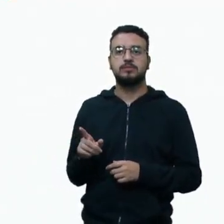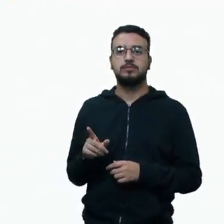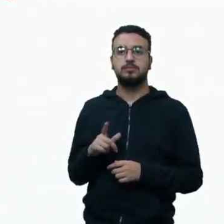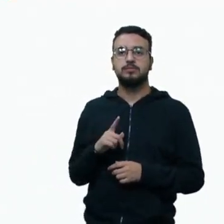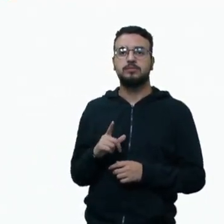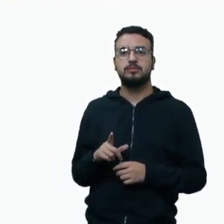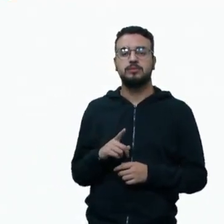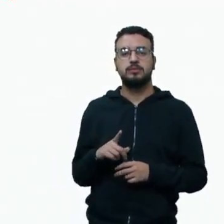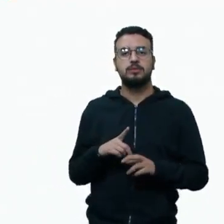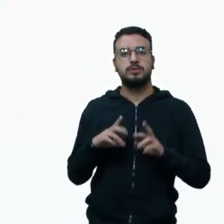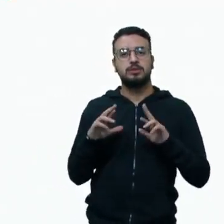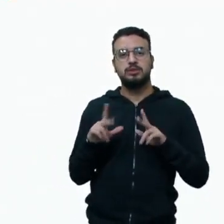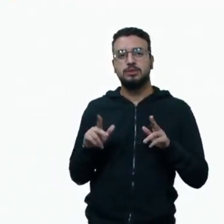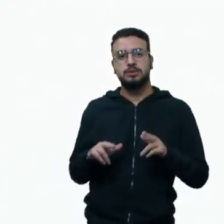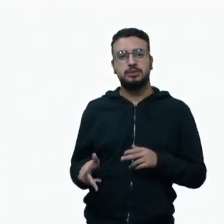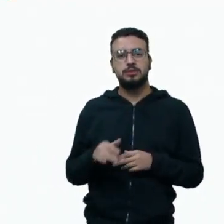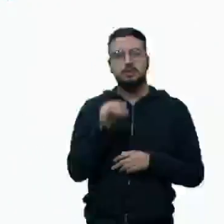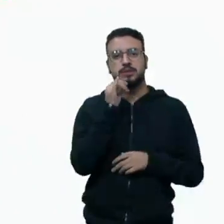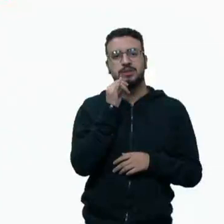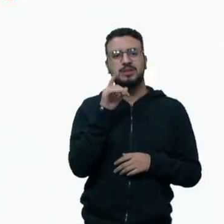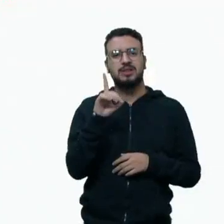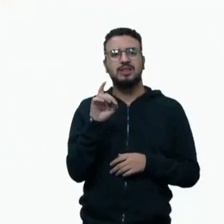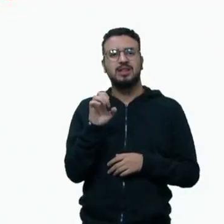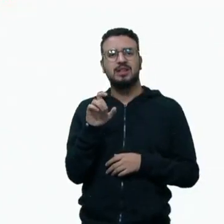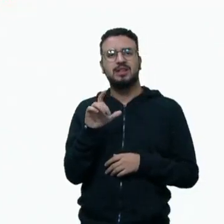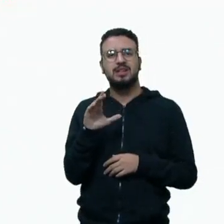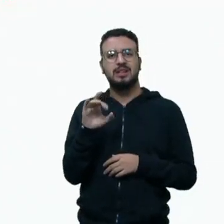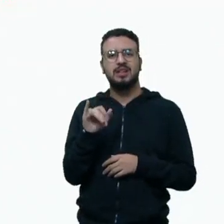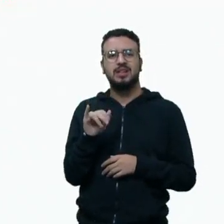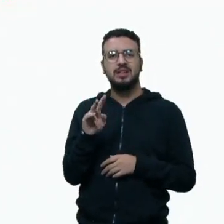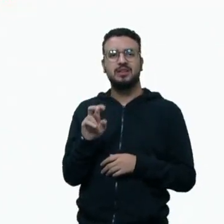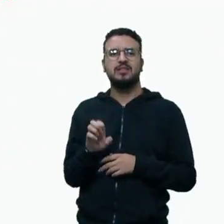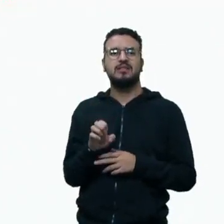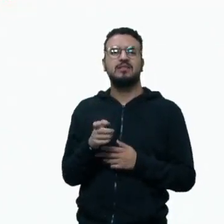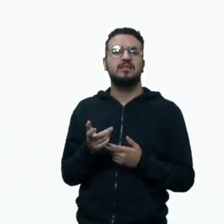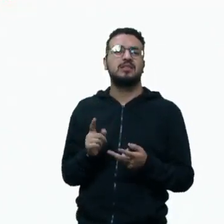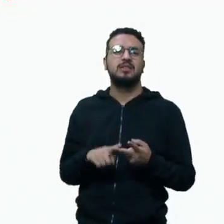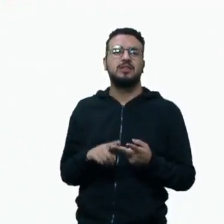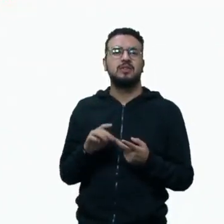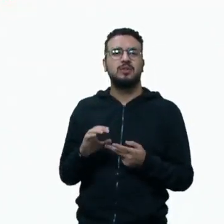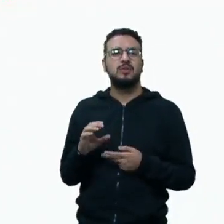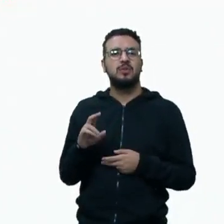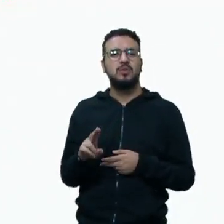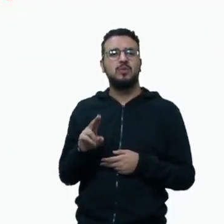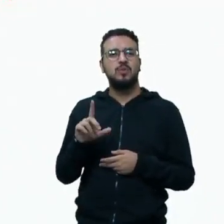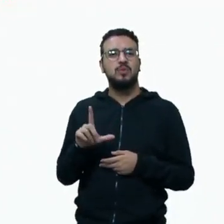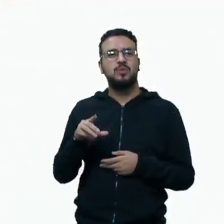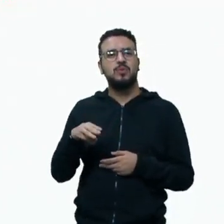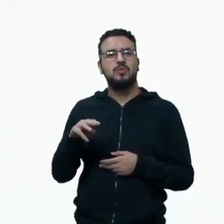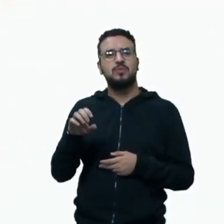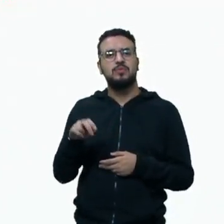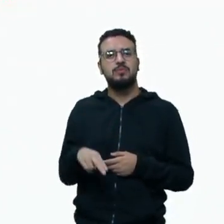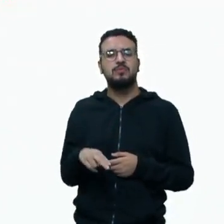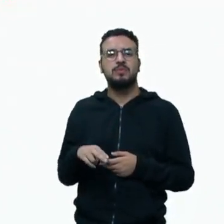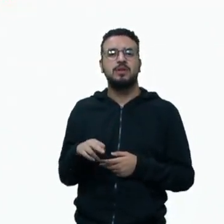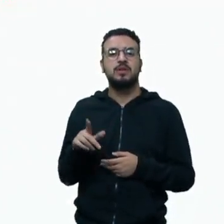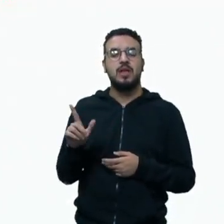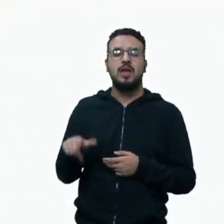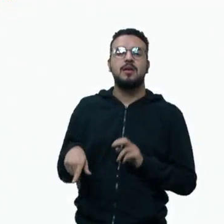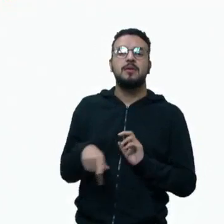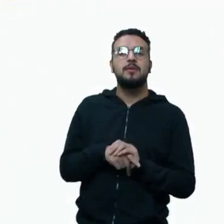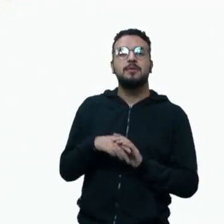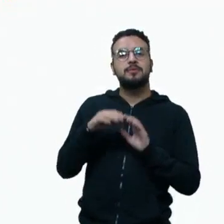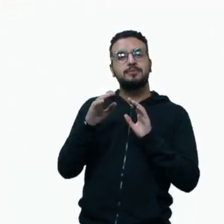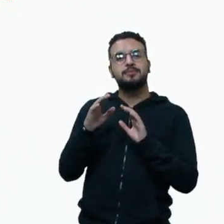tem diferentes partes, como os declives, o cúmen, o lóbulo central do verniz superior, são partes anatômicas presentes